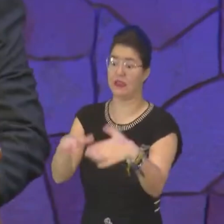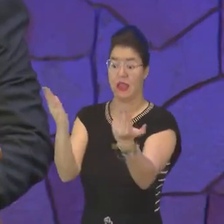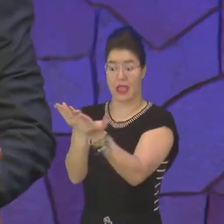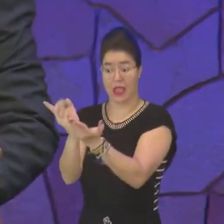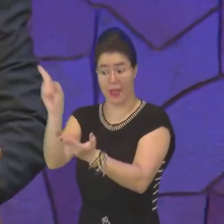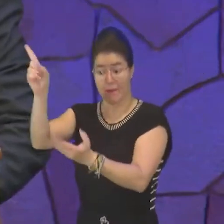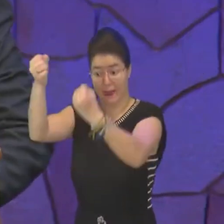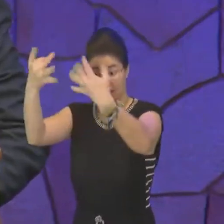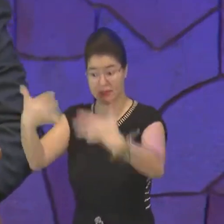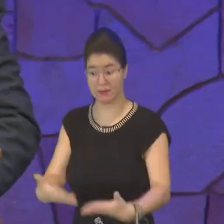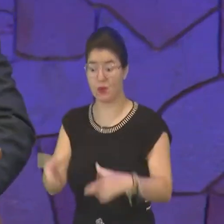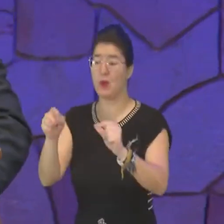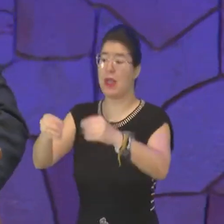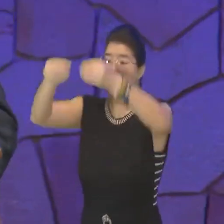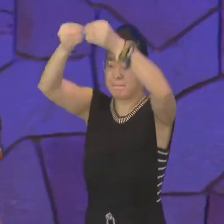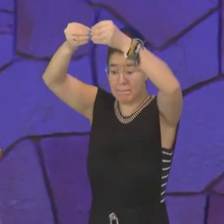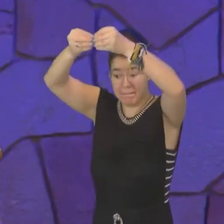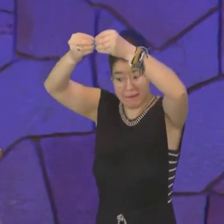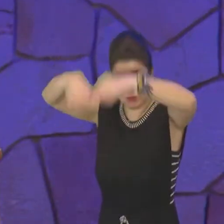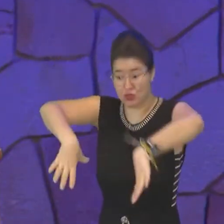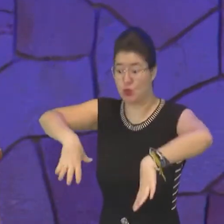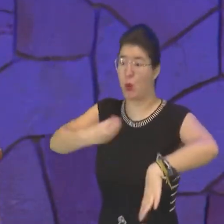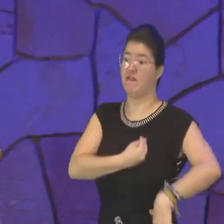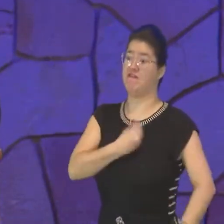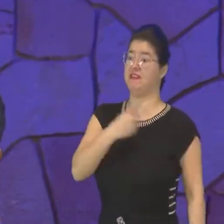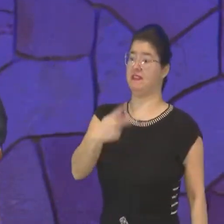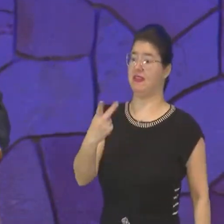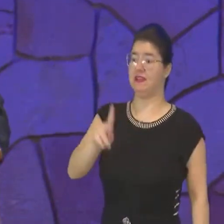que isto foi mal aos olhos do Senhor.